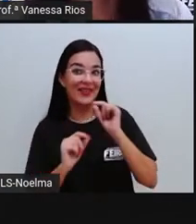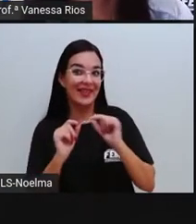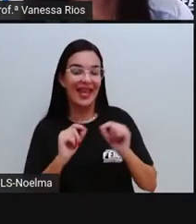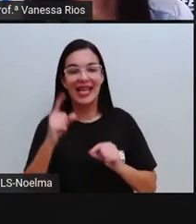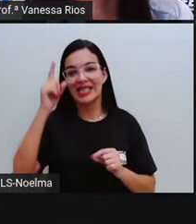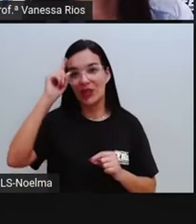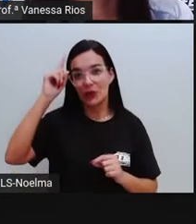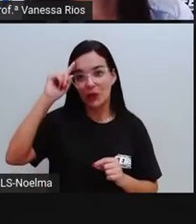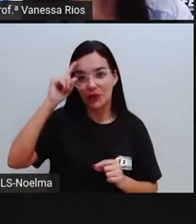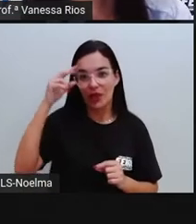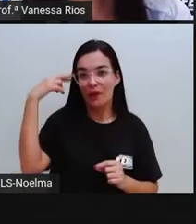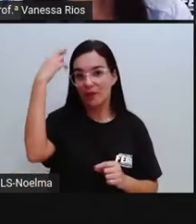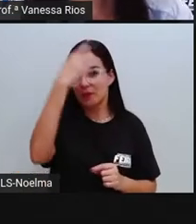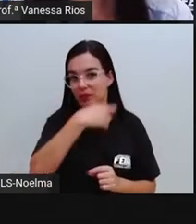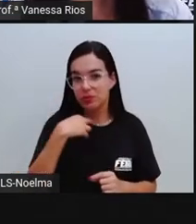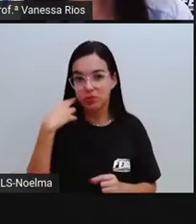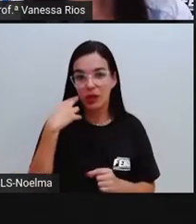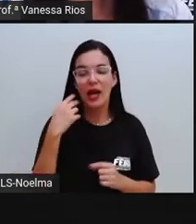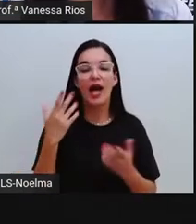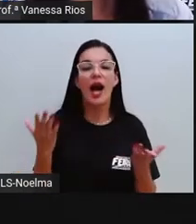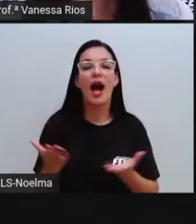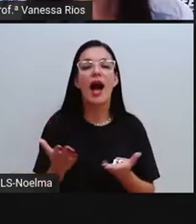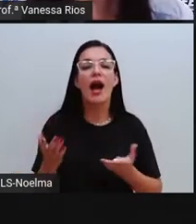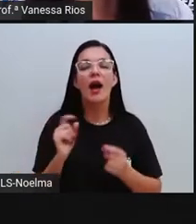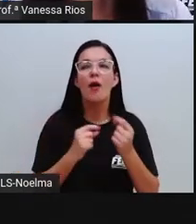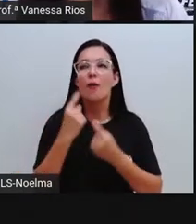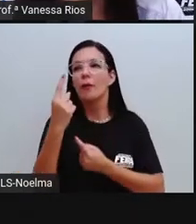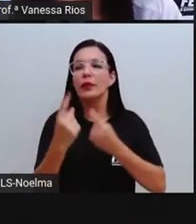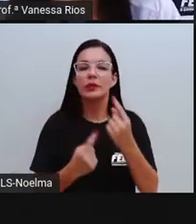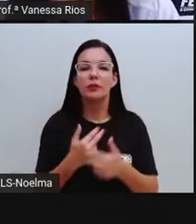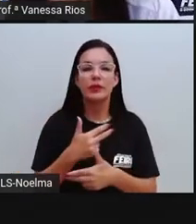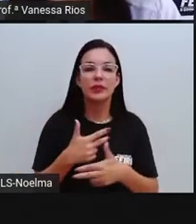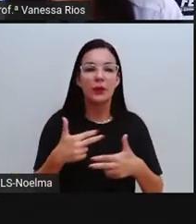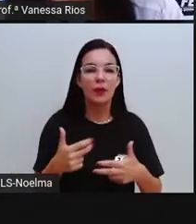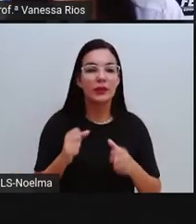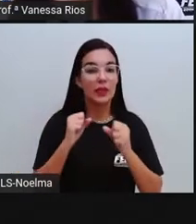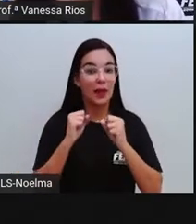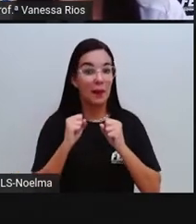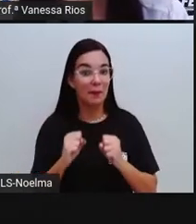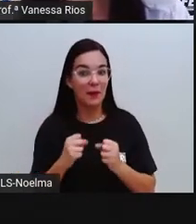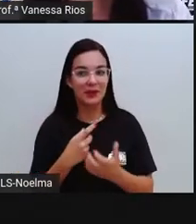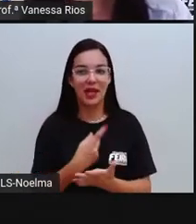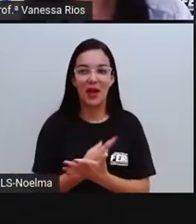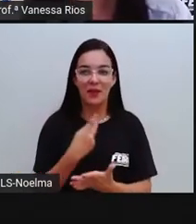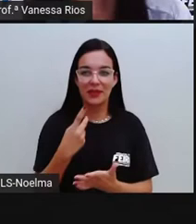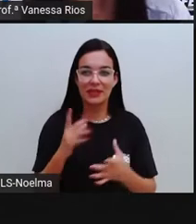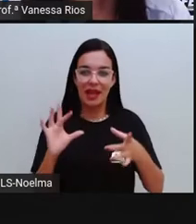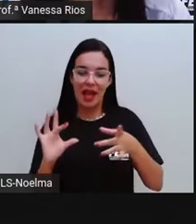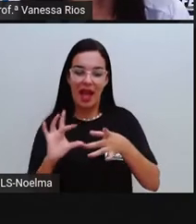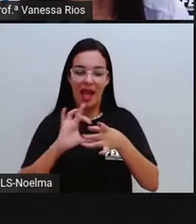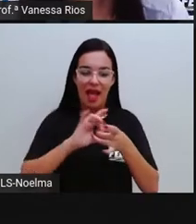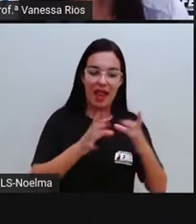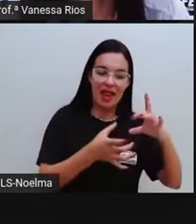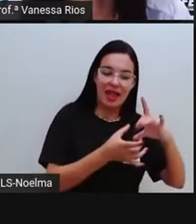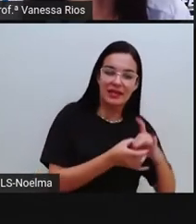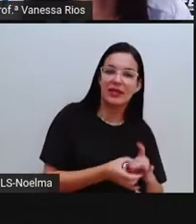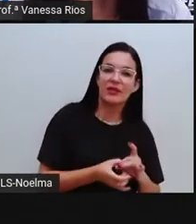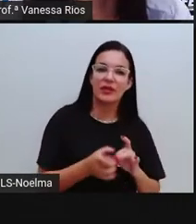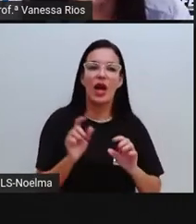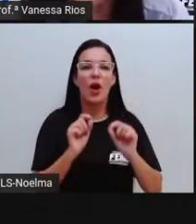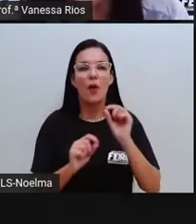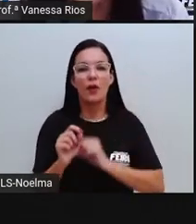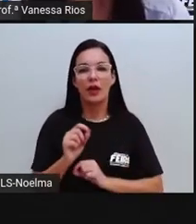né, a gente vai observar aí algumas frases, né, algumas ações que estão relacionadas às